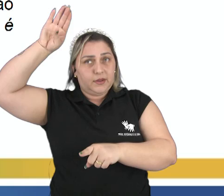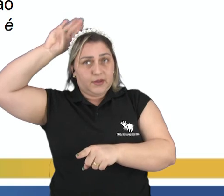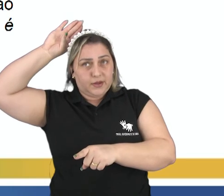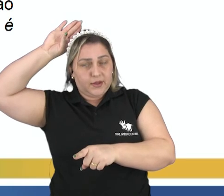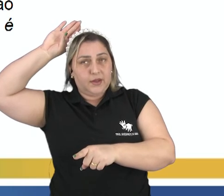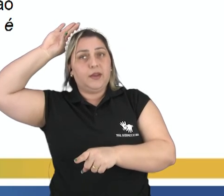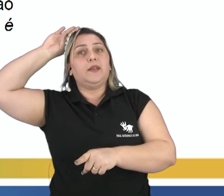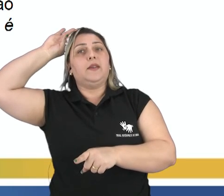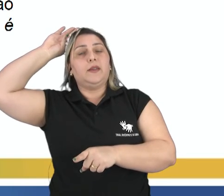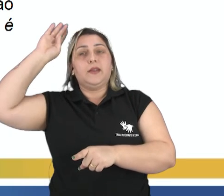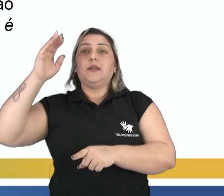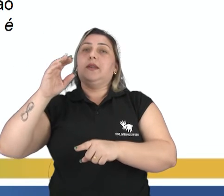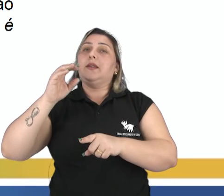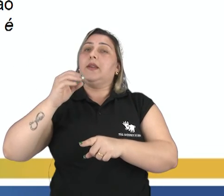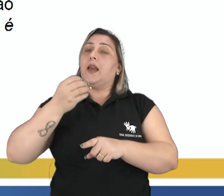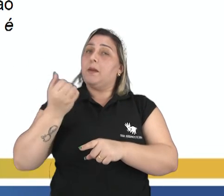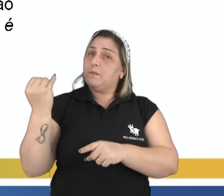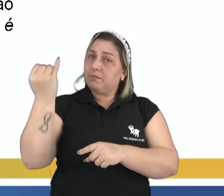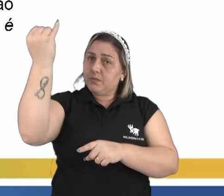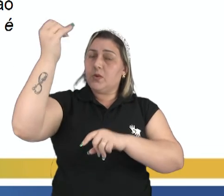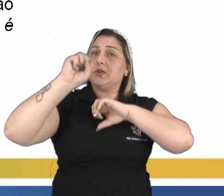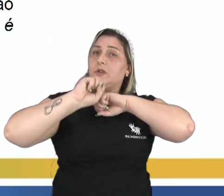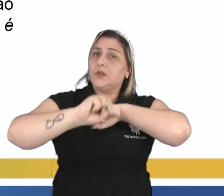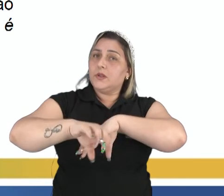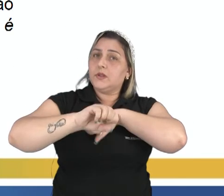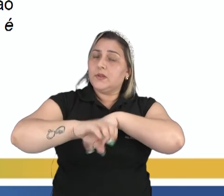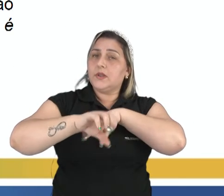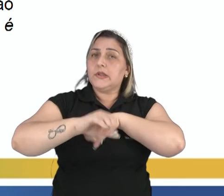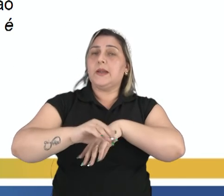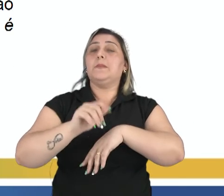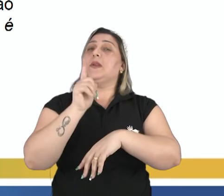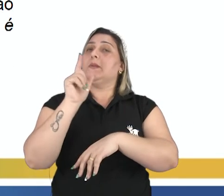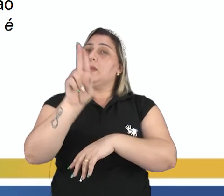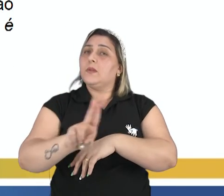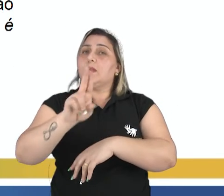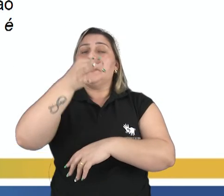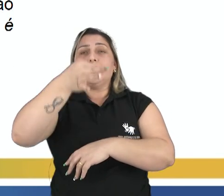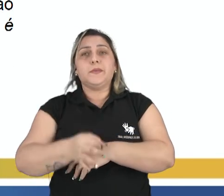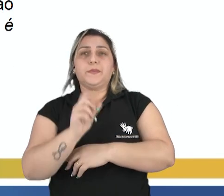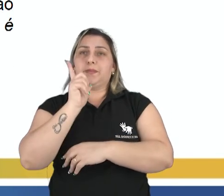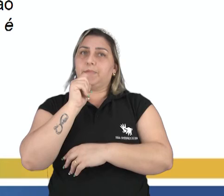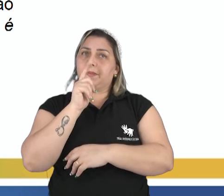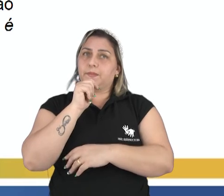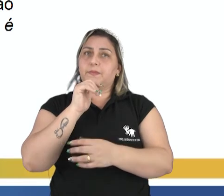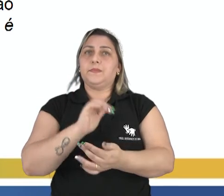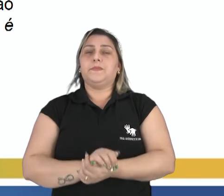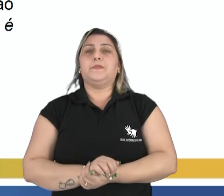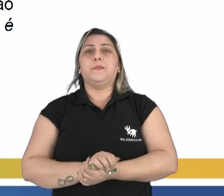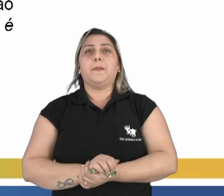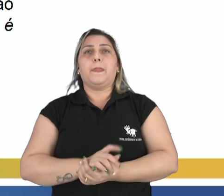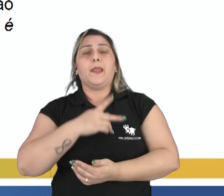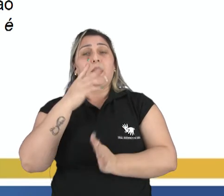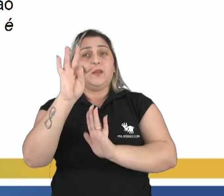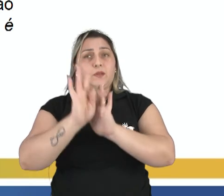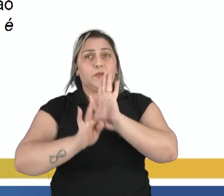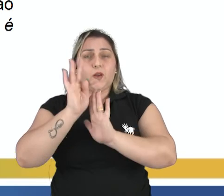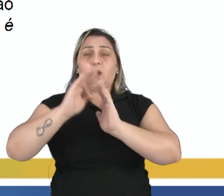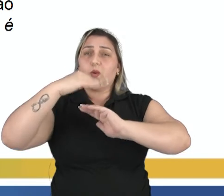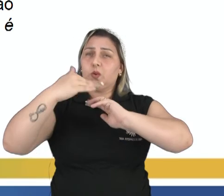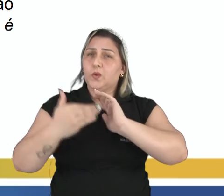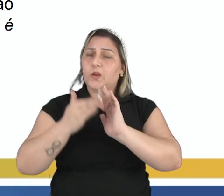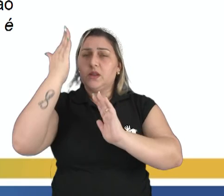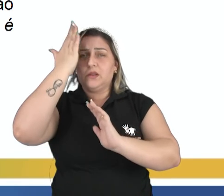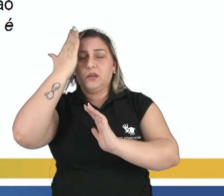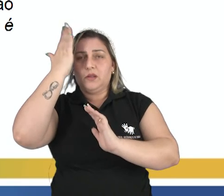de que as campanhas são necessárias, tá bom? Então ele reforça isso aí, porque ele diz lá no texto, né, todos sabemos que